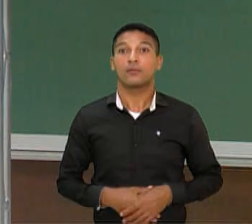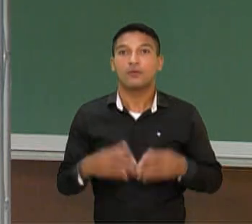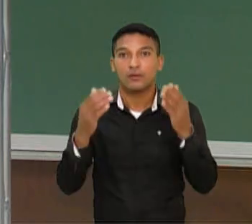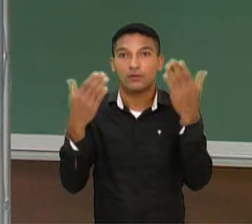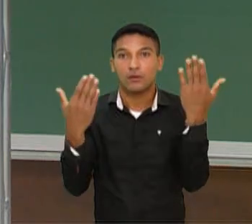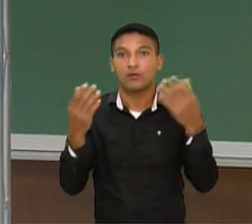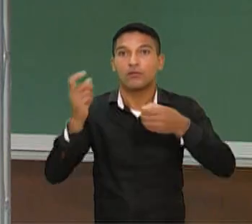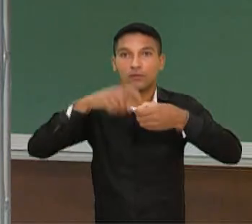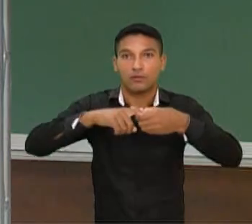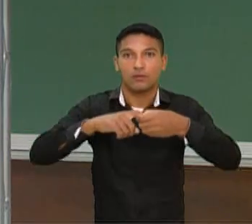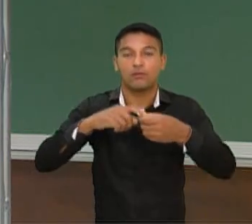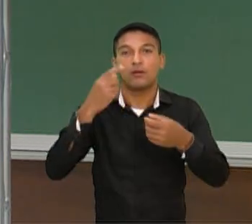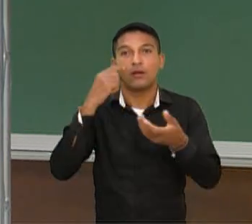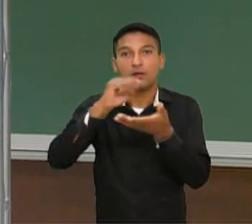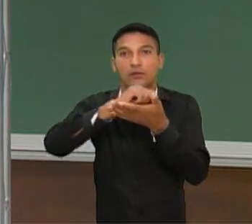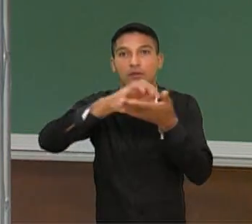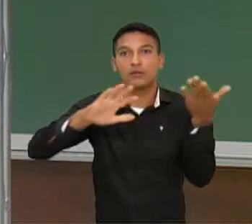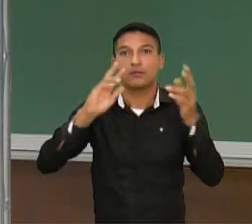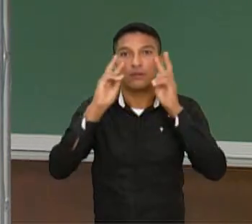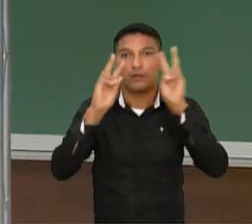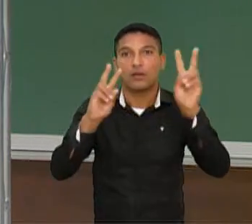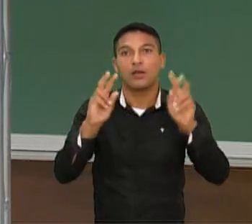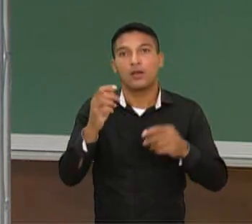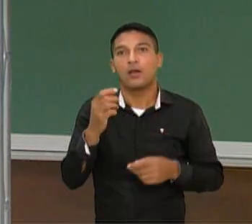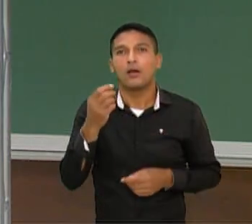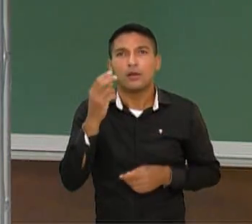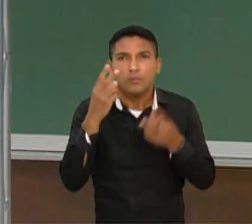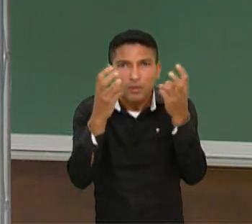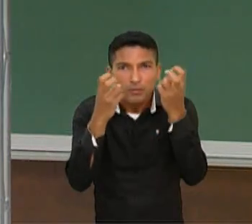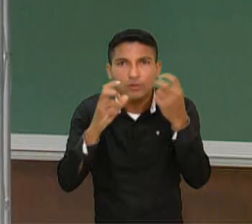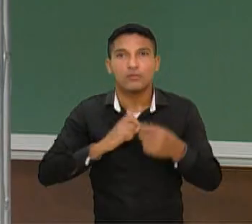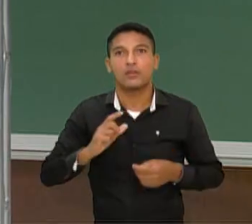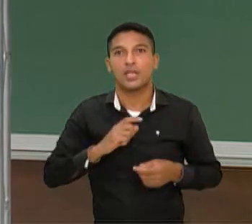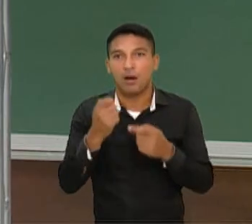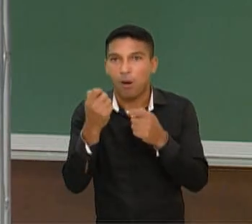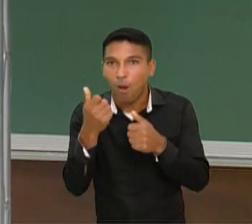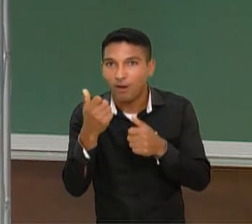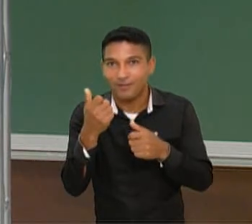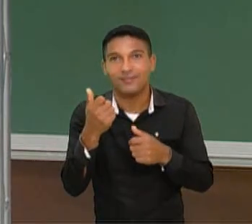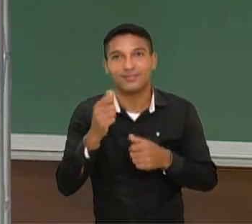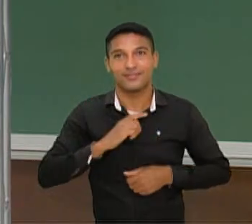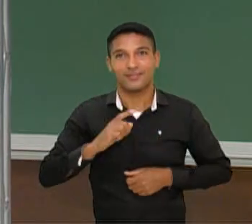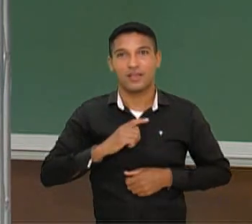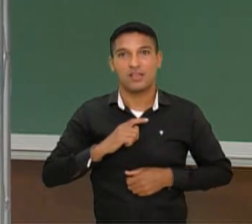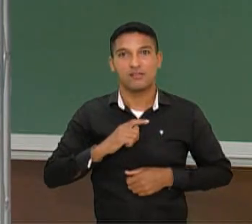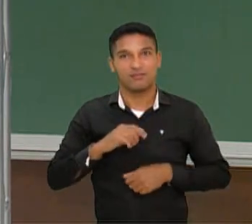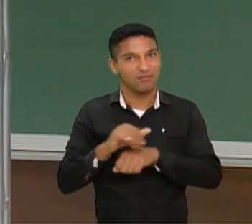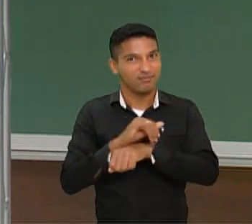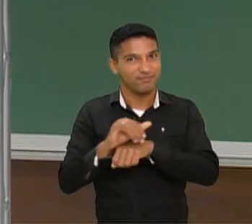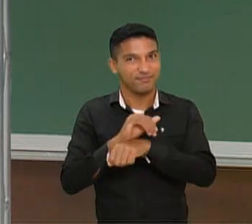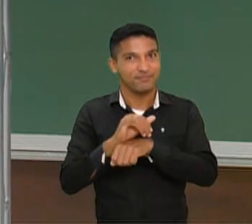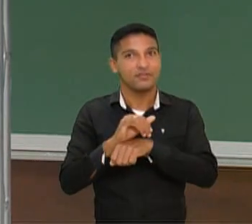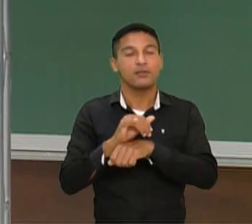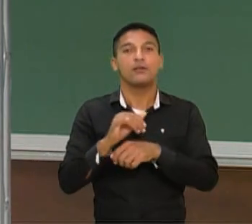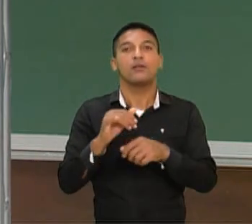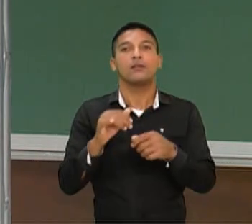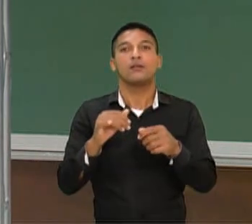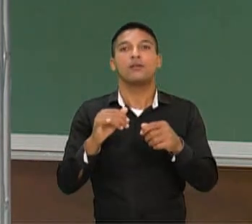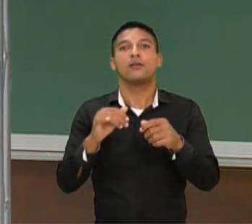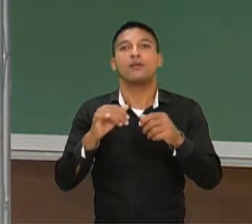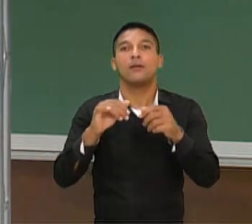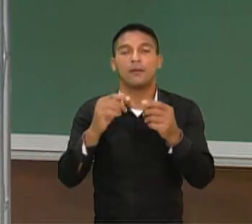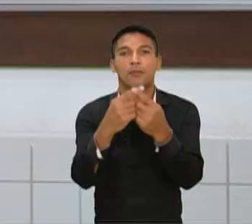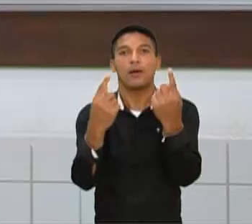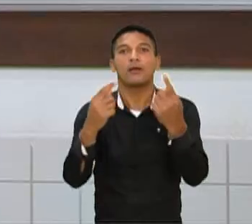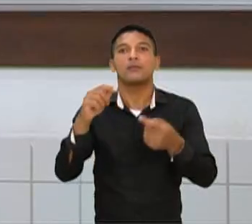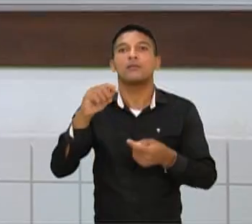Então, retomando nossa atividade, observe que tem algumas pegadinhas nessa questão, principalmente no que diz respeito a tempo, ok? Mas a